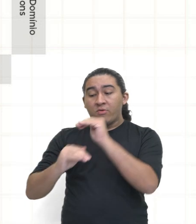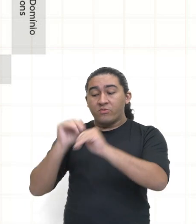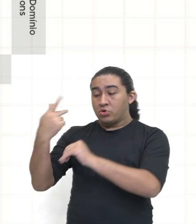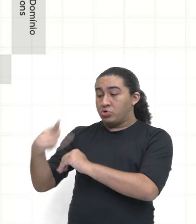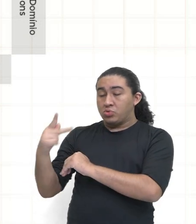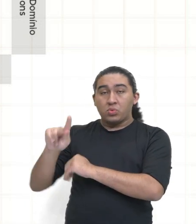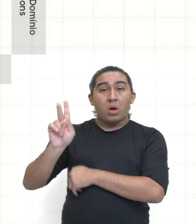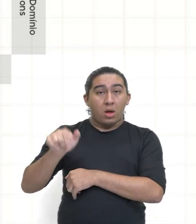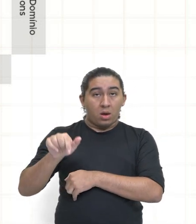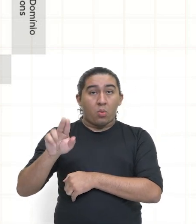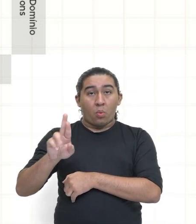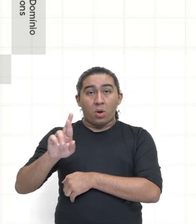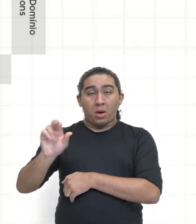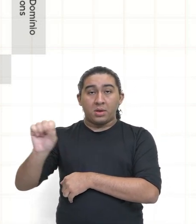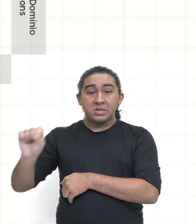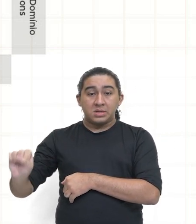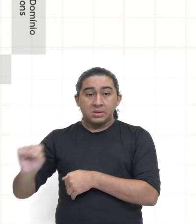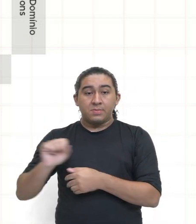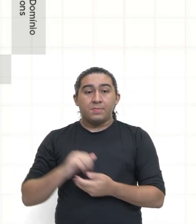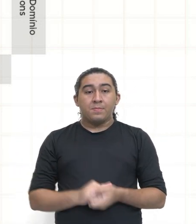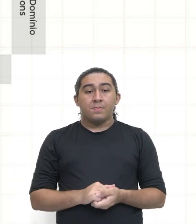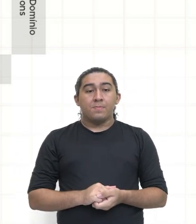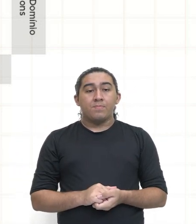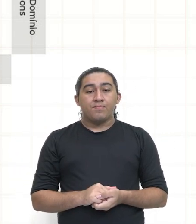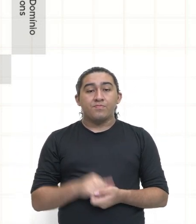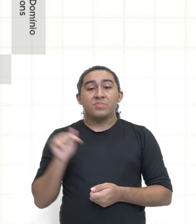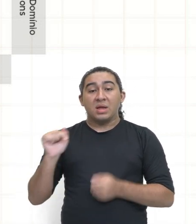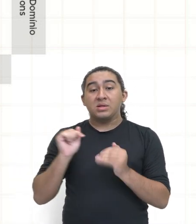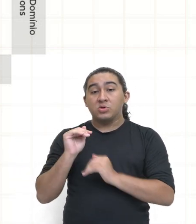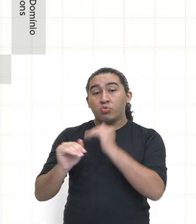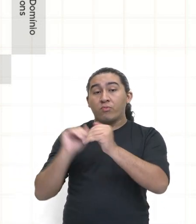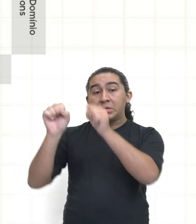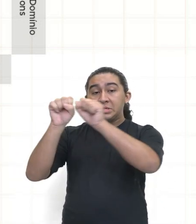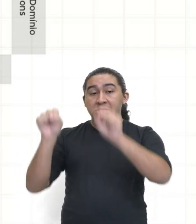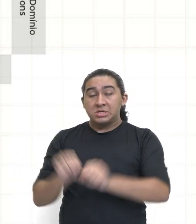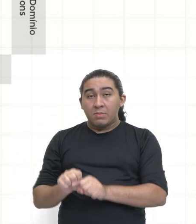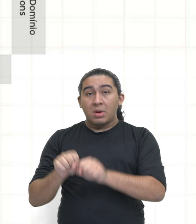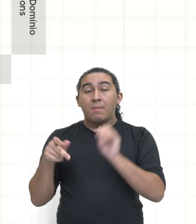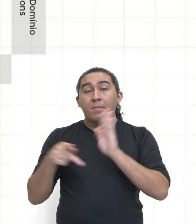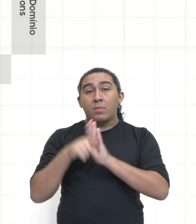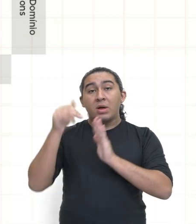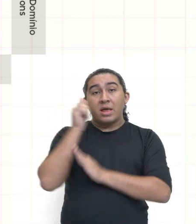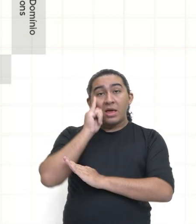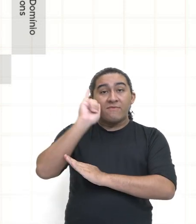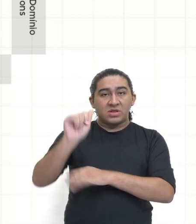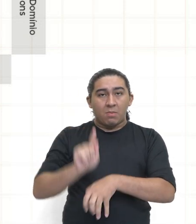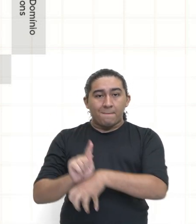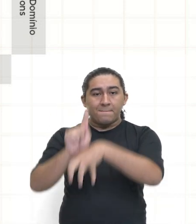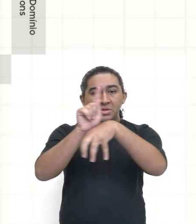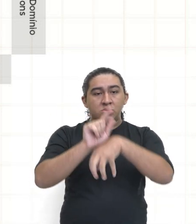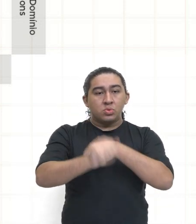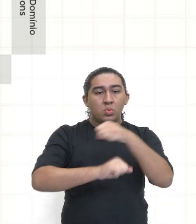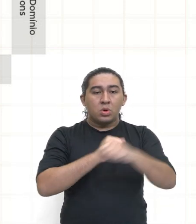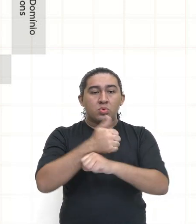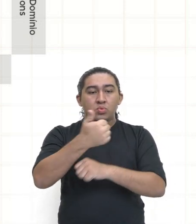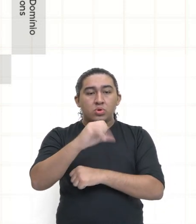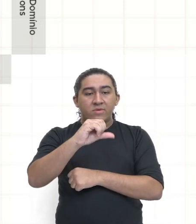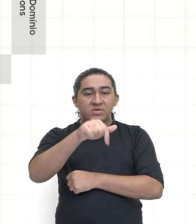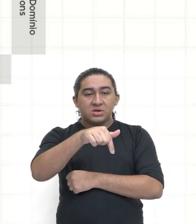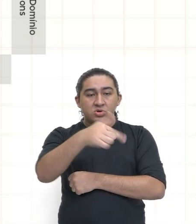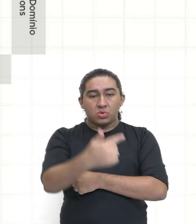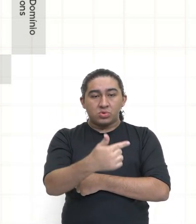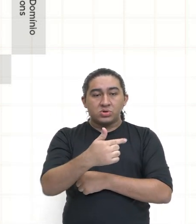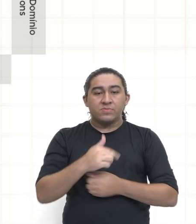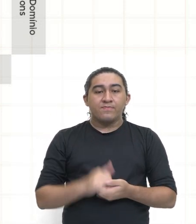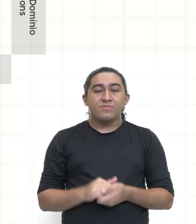desenvolvido pelos soviéticos. Esse desenvolvimento de sistema de defesa antimíssil. Em 1972,